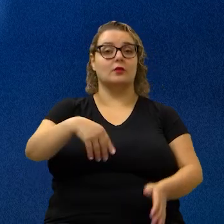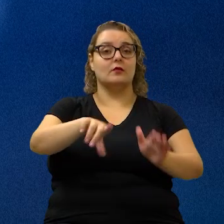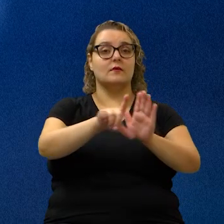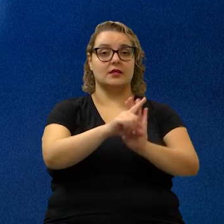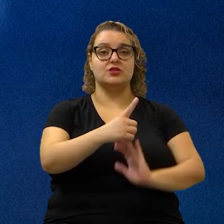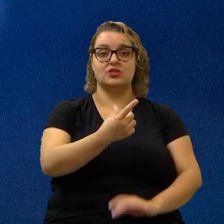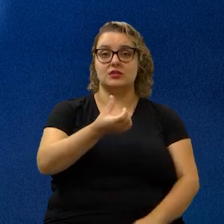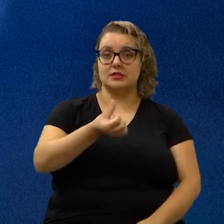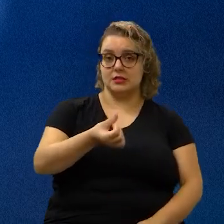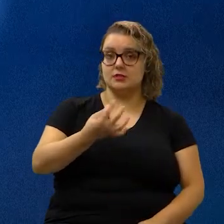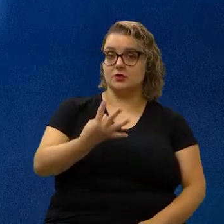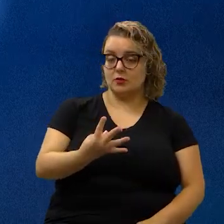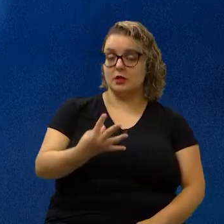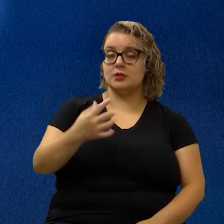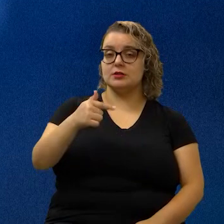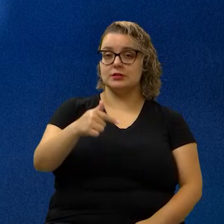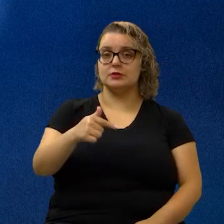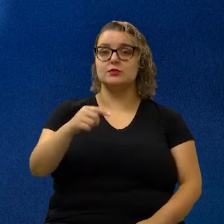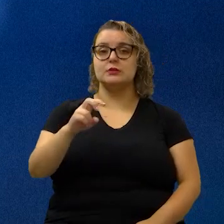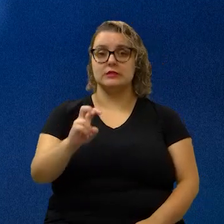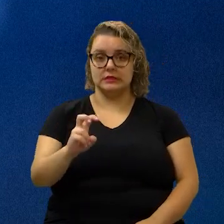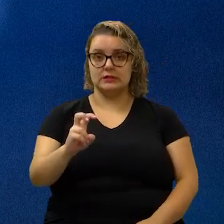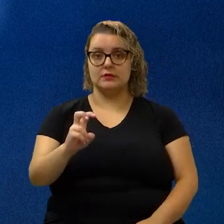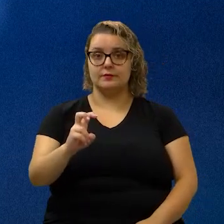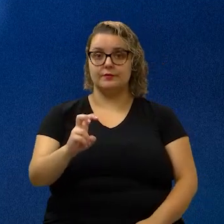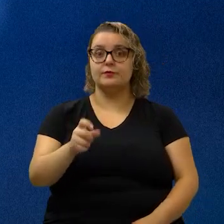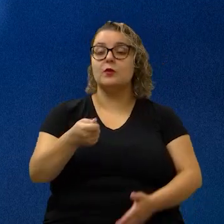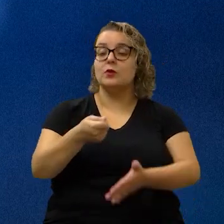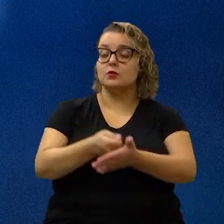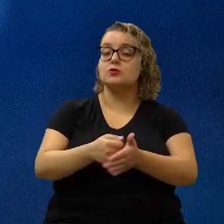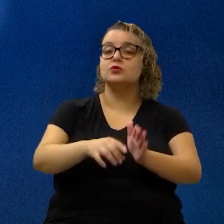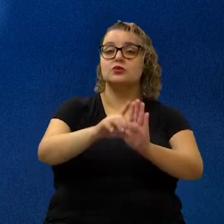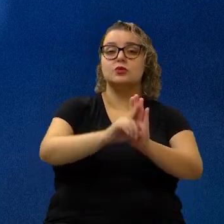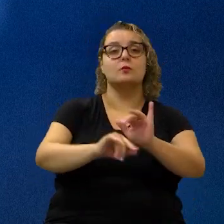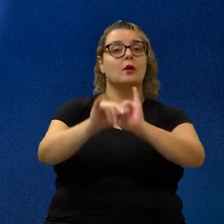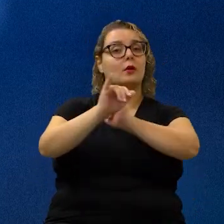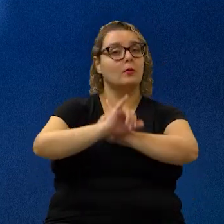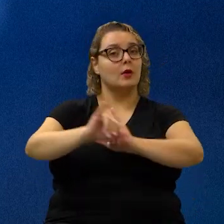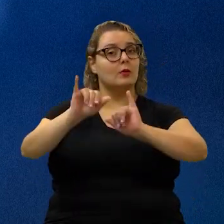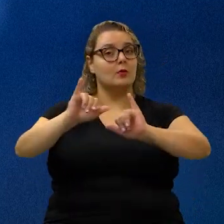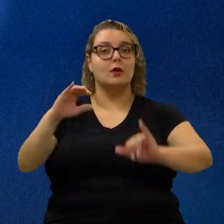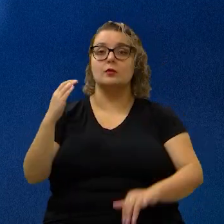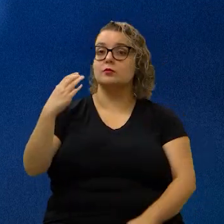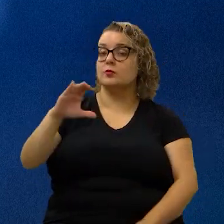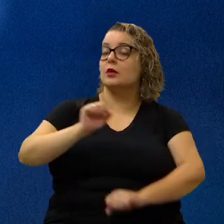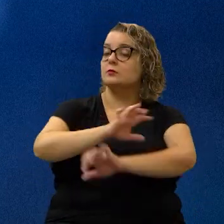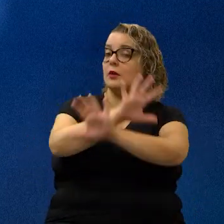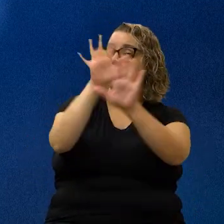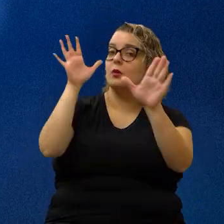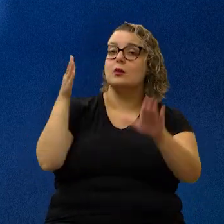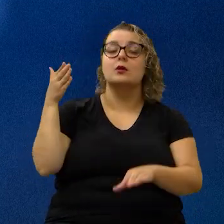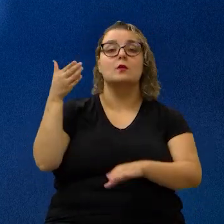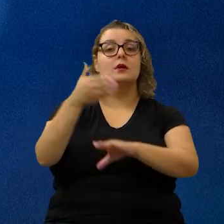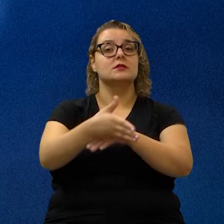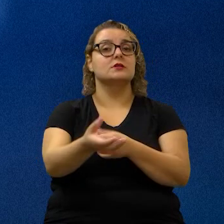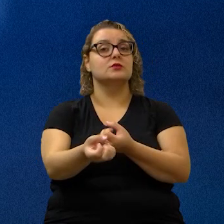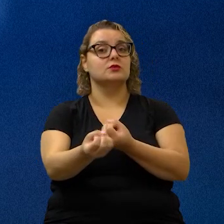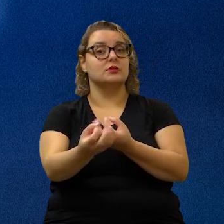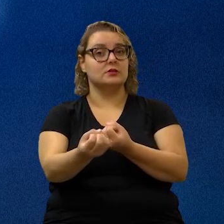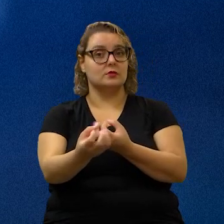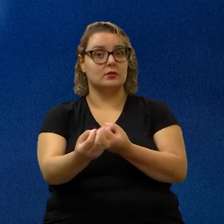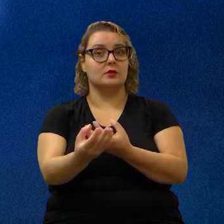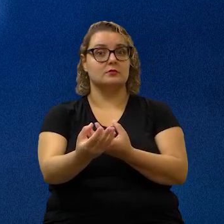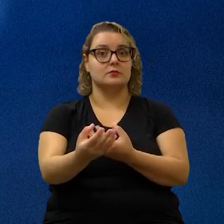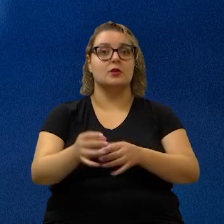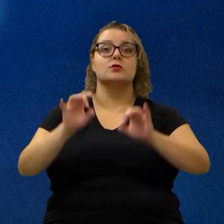a nova lei de número 16.475 assegura os direitos à publicidade a transparência e ao acesso as